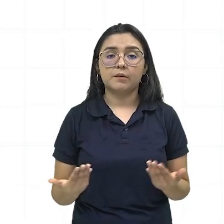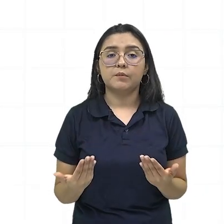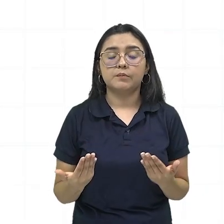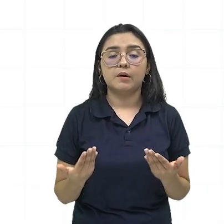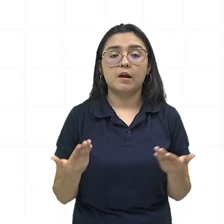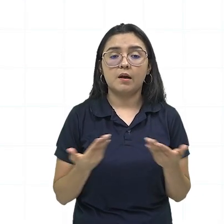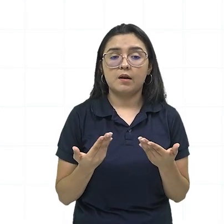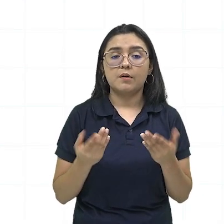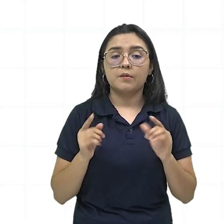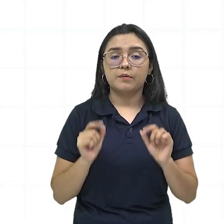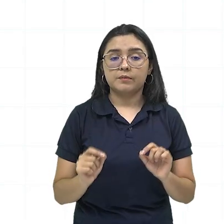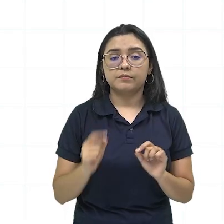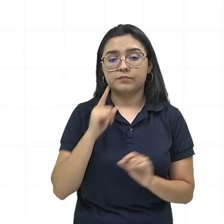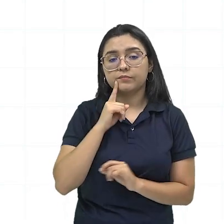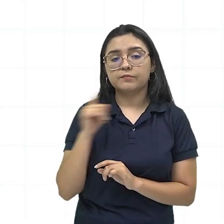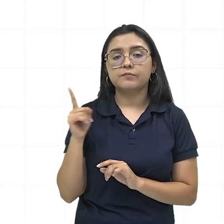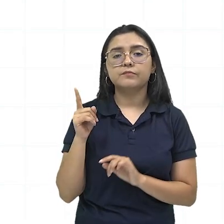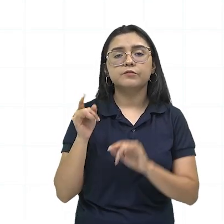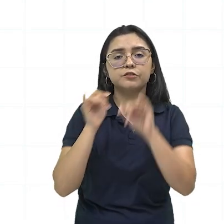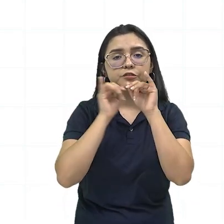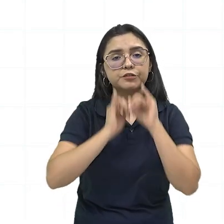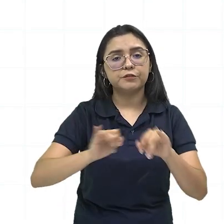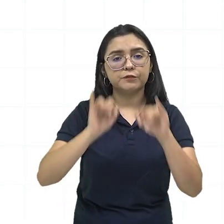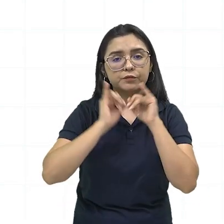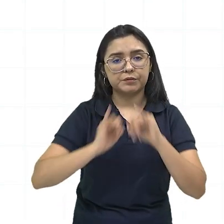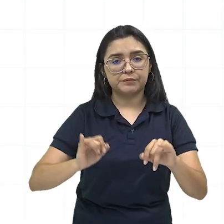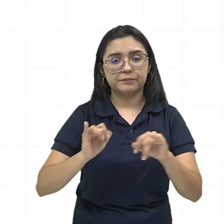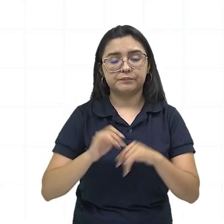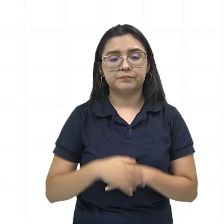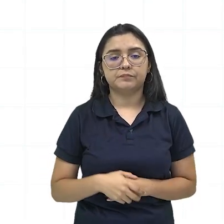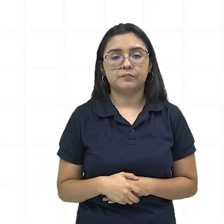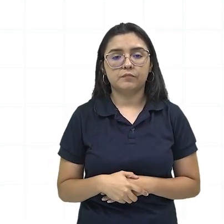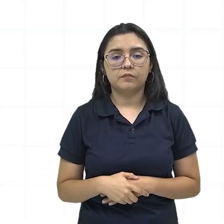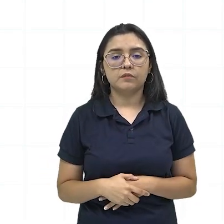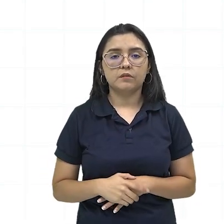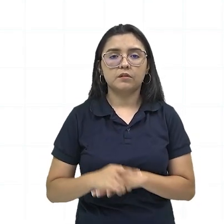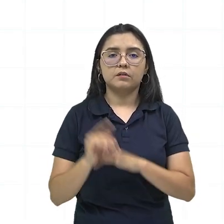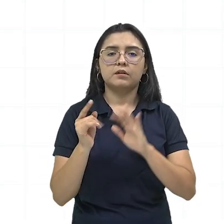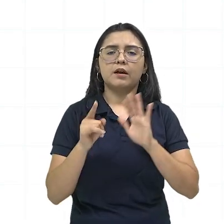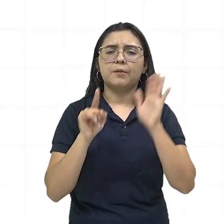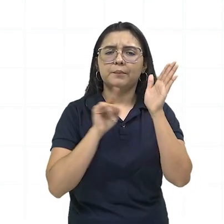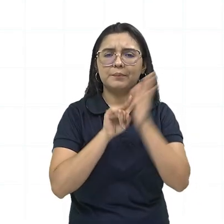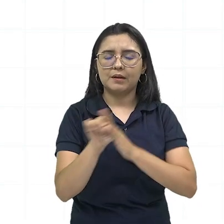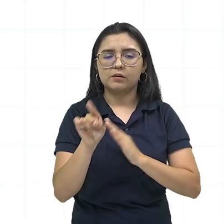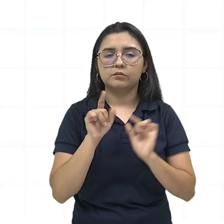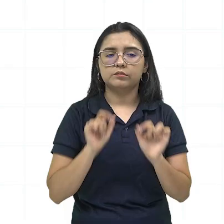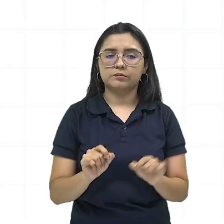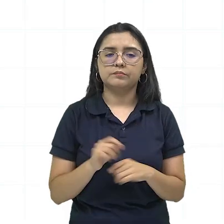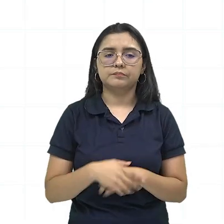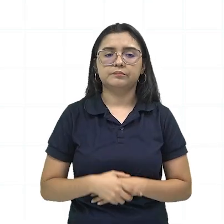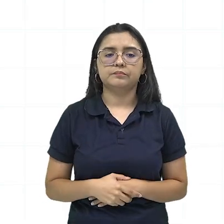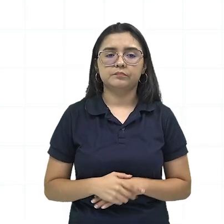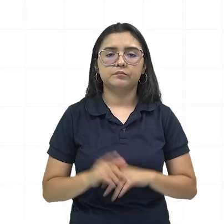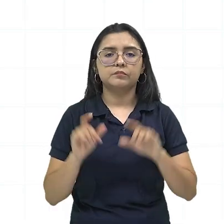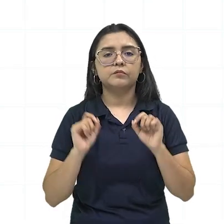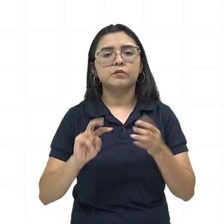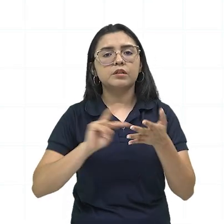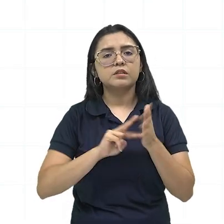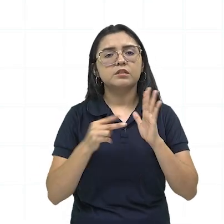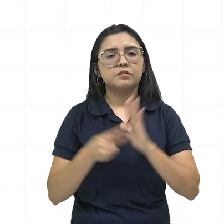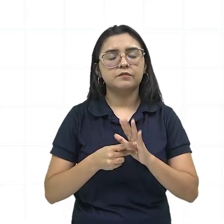quê? Divulgando essa propaganda, né? E aí eu pergunto para vocês, o que é